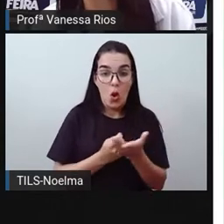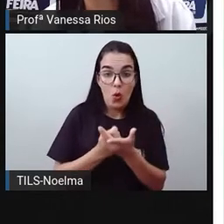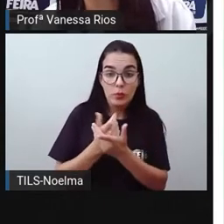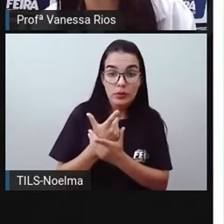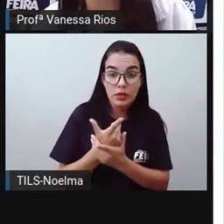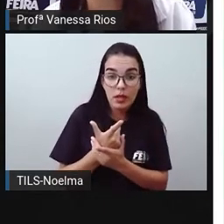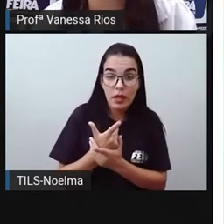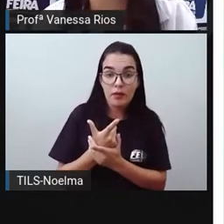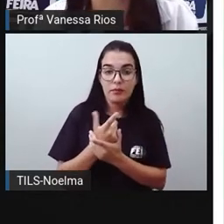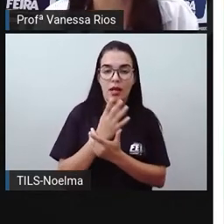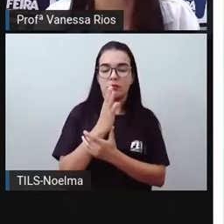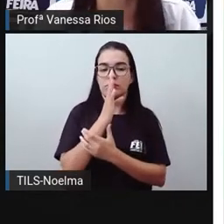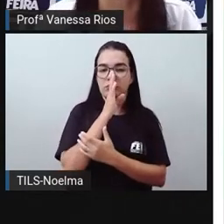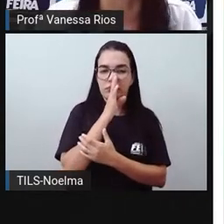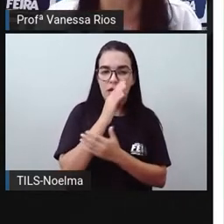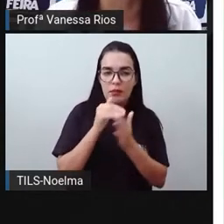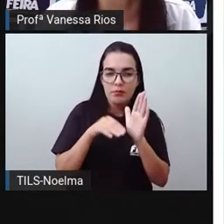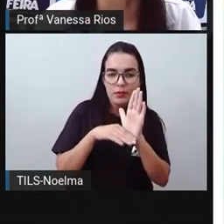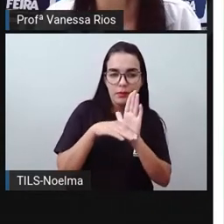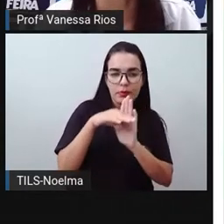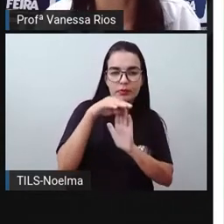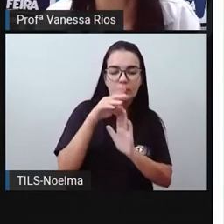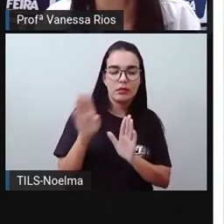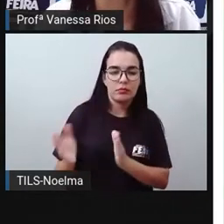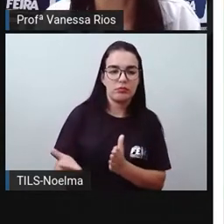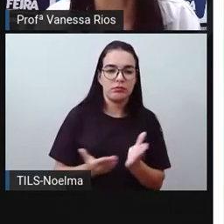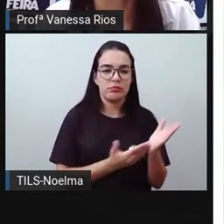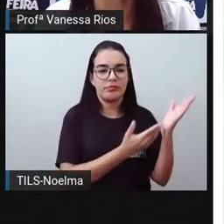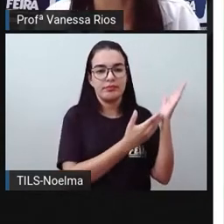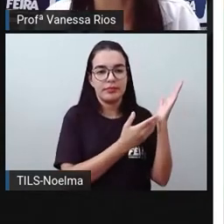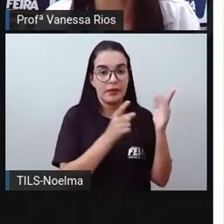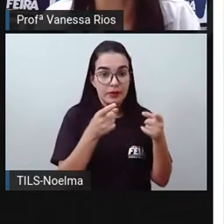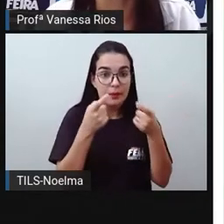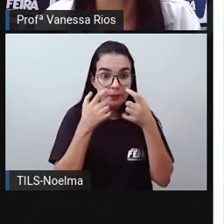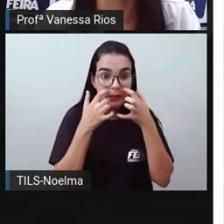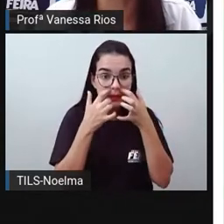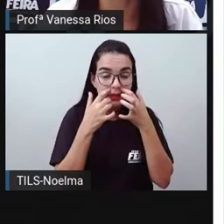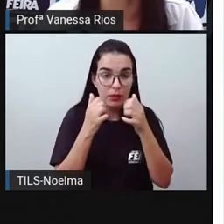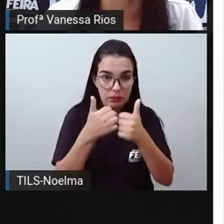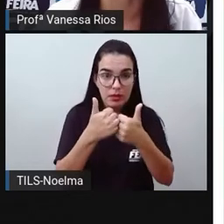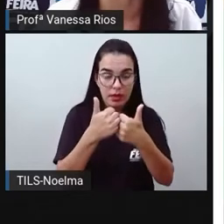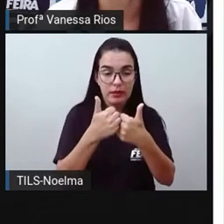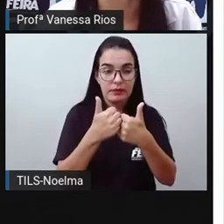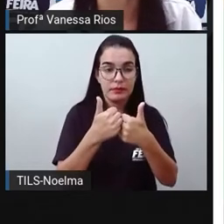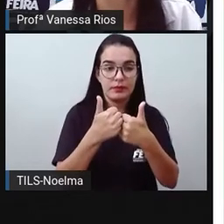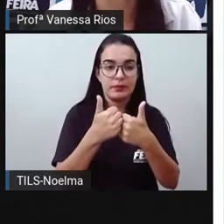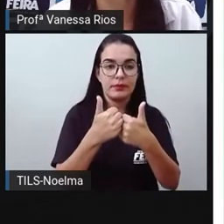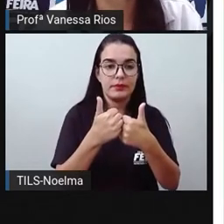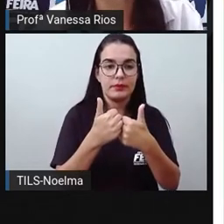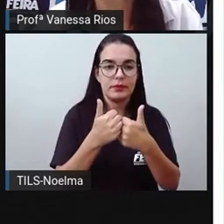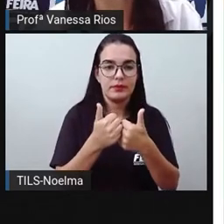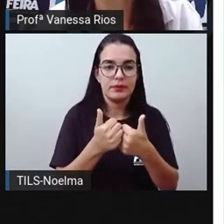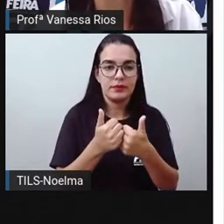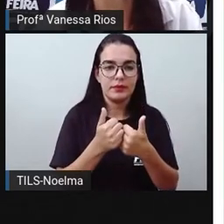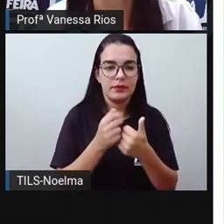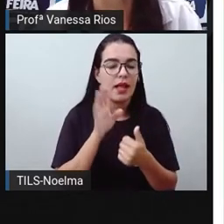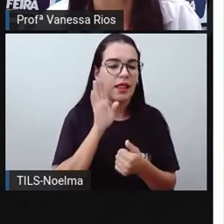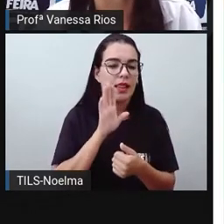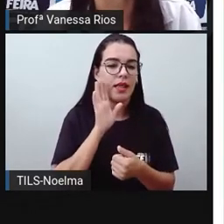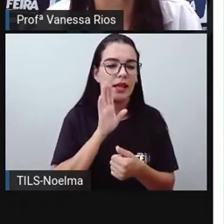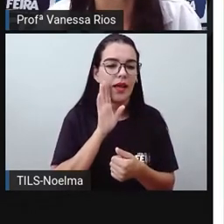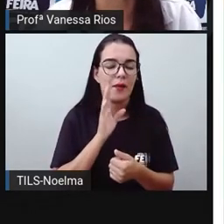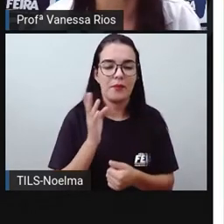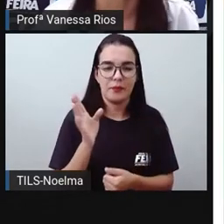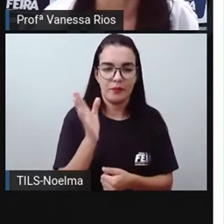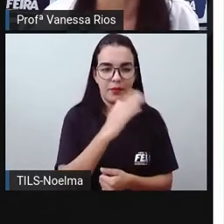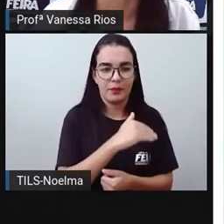Consumismo, Obsolência Programada. E a gente vai assistir, eu quero que vocês prestem bastante atenção, é uma animação bem interessante,